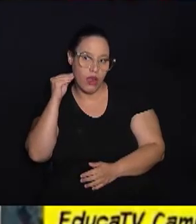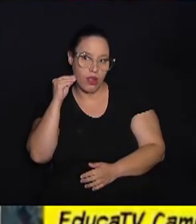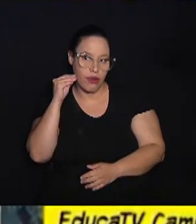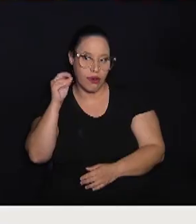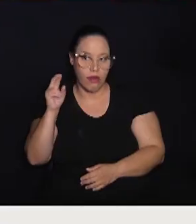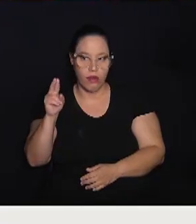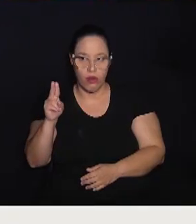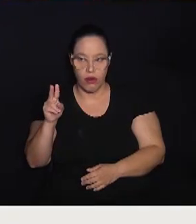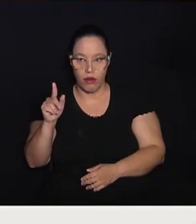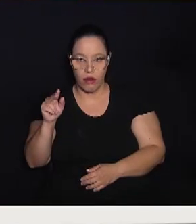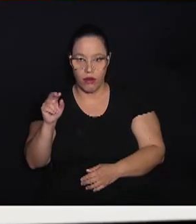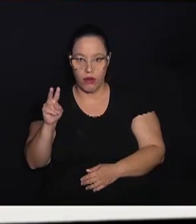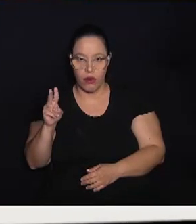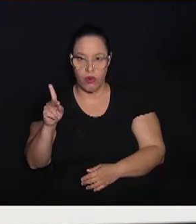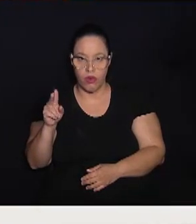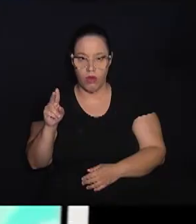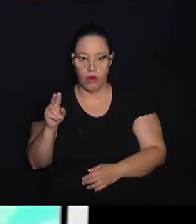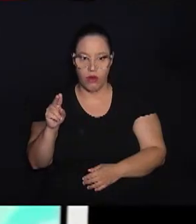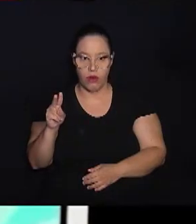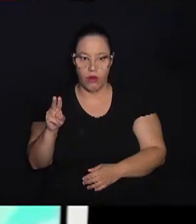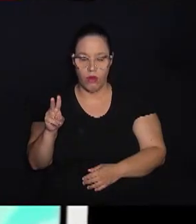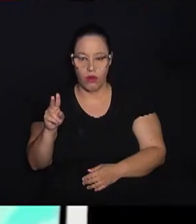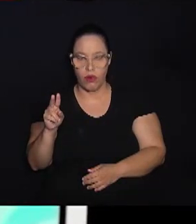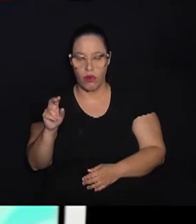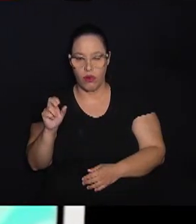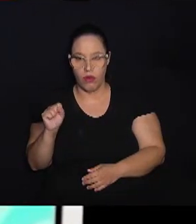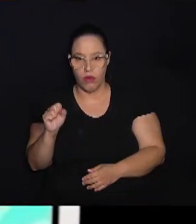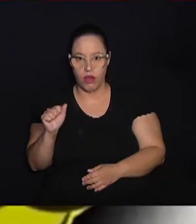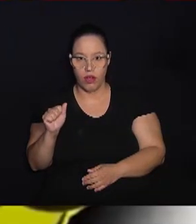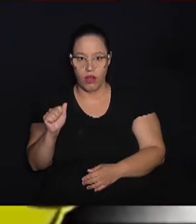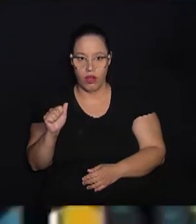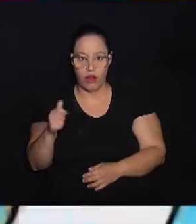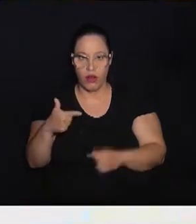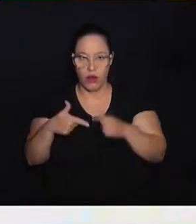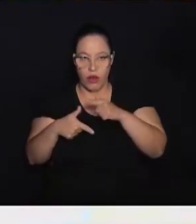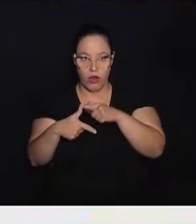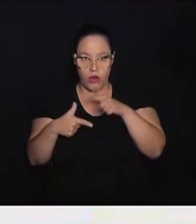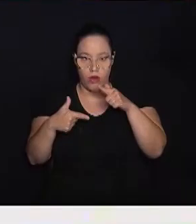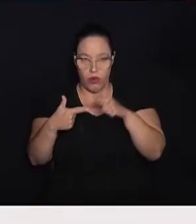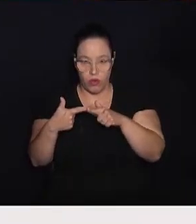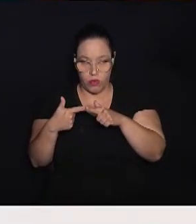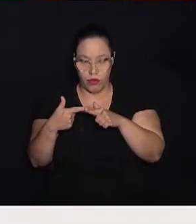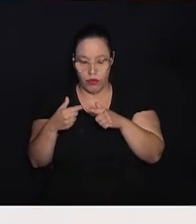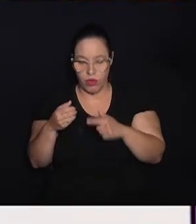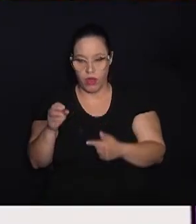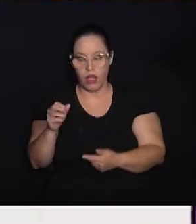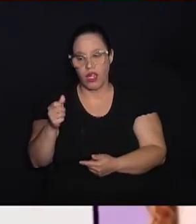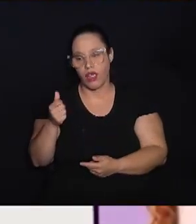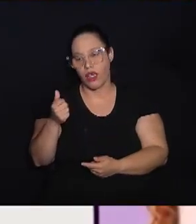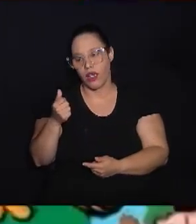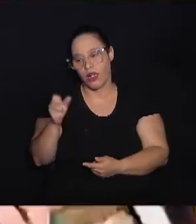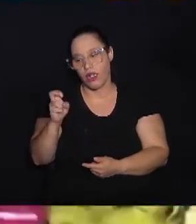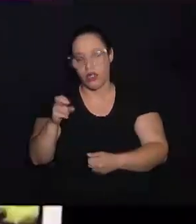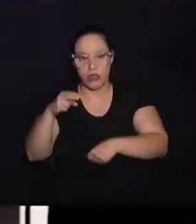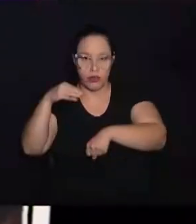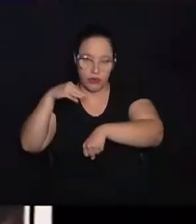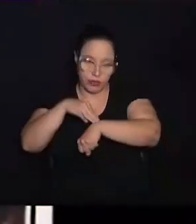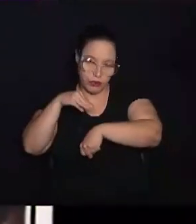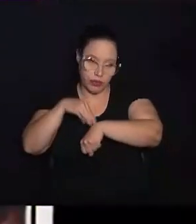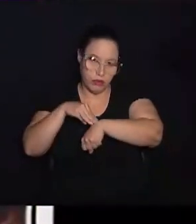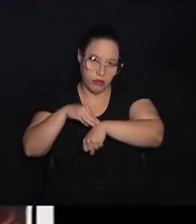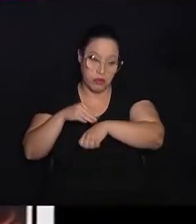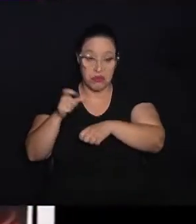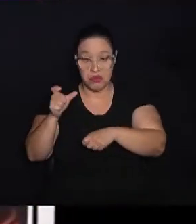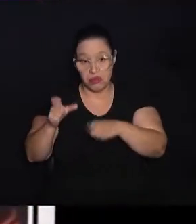programa a gente fala eh geralmente são dois blocos rapidinhos assim 15 minutos cada um e a gente fala de bastante coisa de curiosidade de